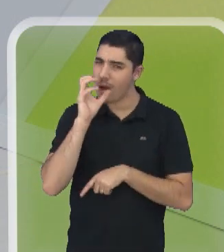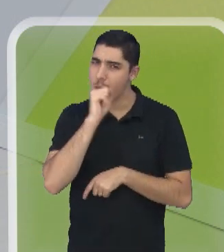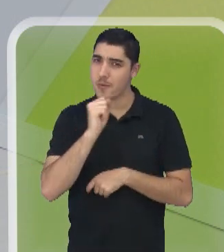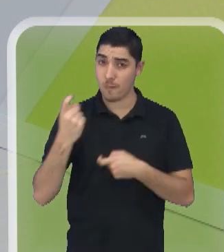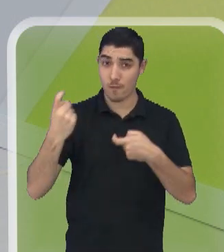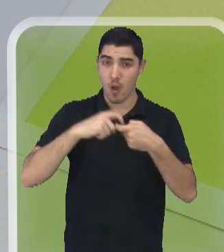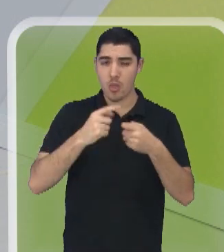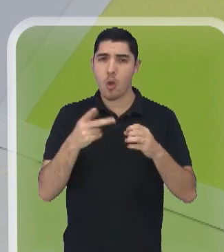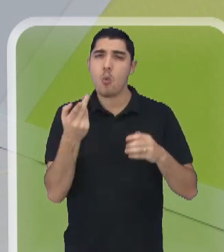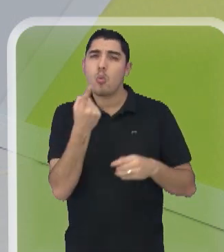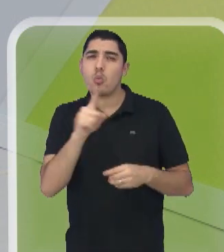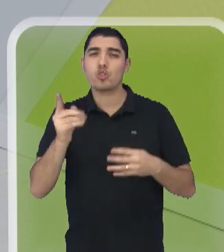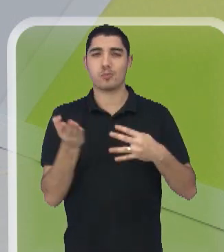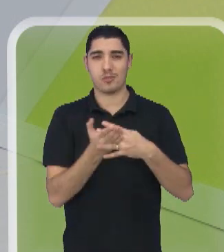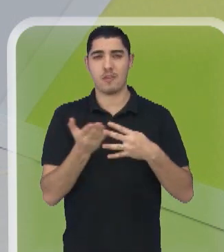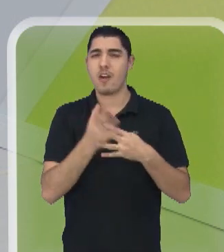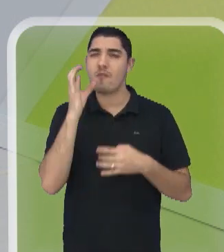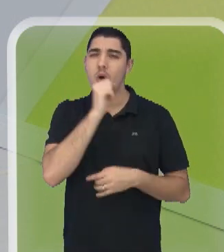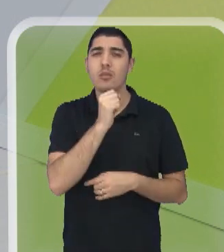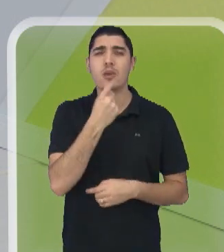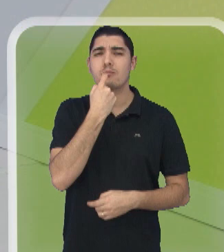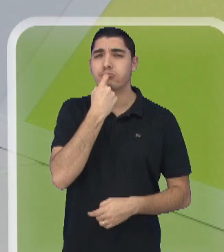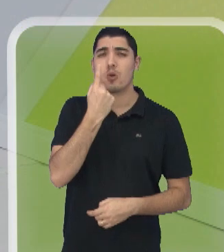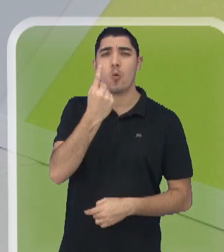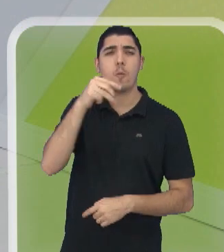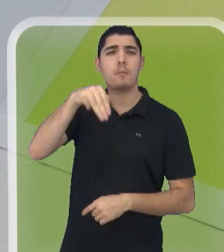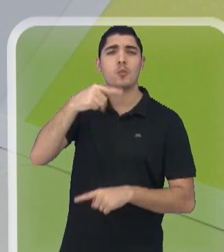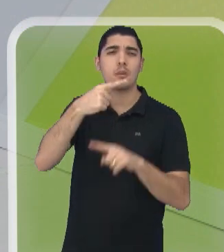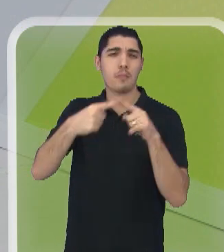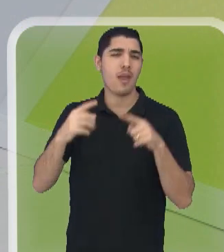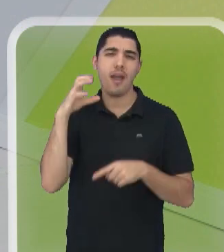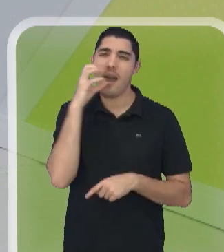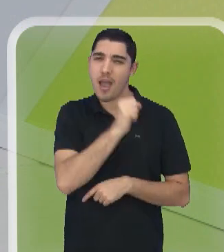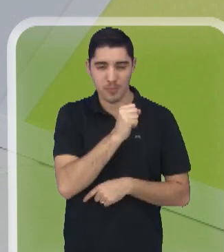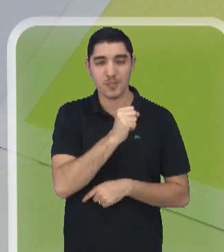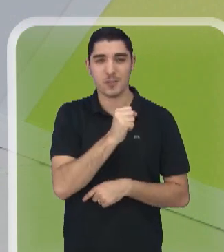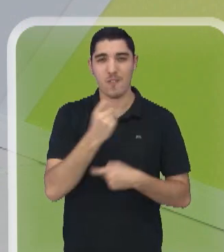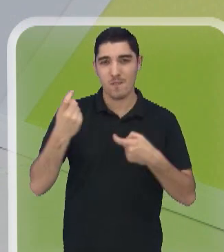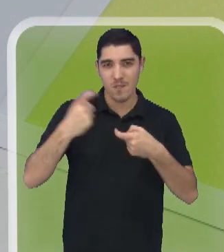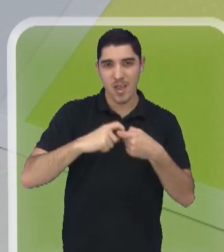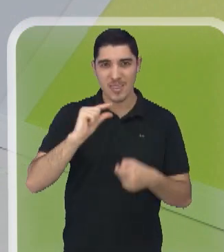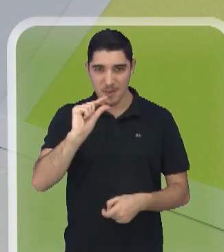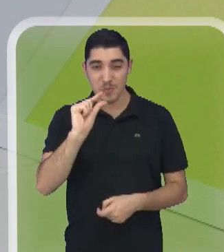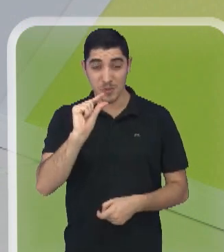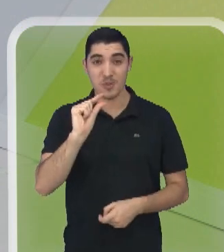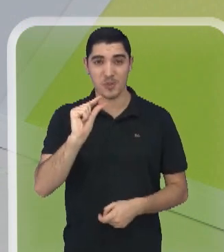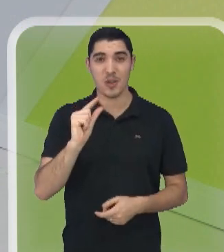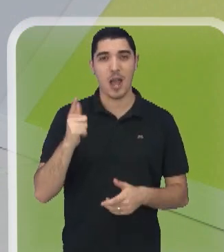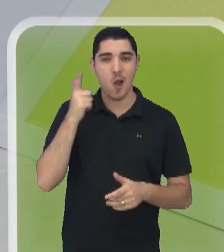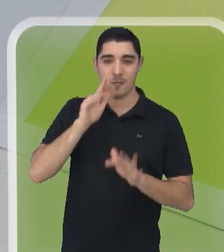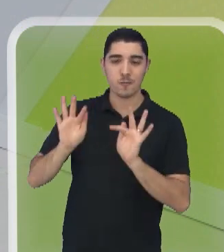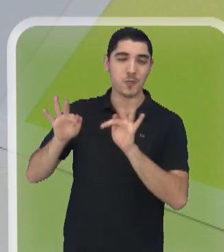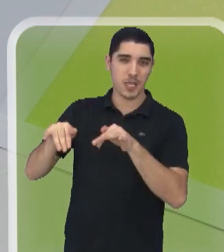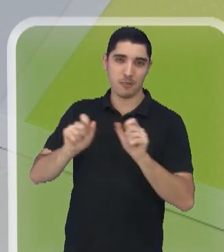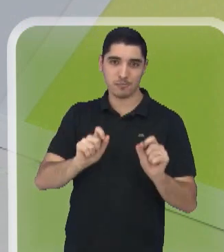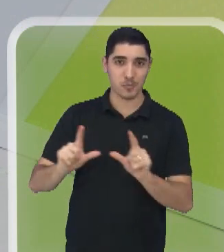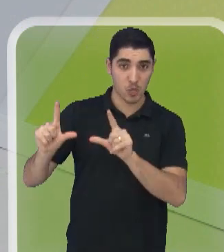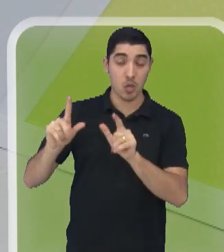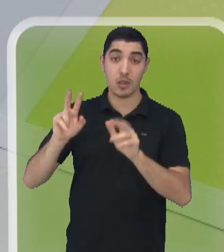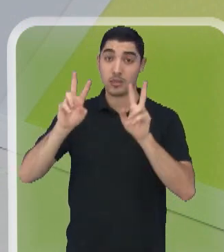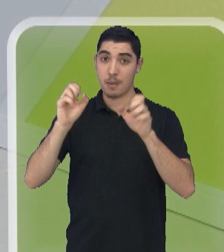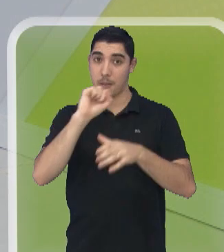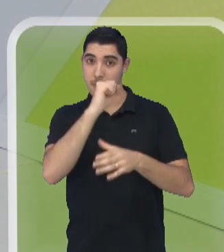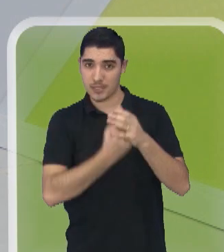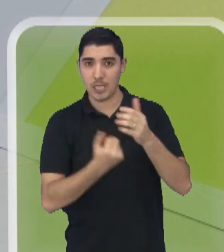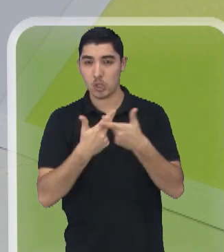último intervalo de hoje, é rapidinho, são só 1 minuto e meio, pouquinho menos, mas a gente volta rapidinho para fechar o Hora do Esporte com basquete e